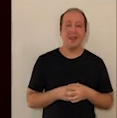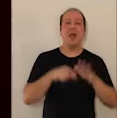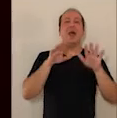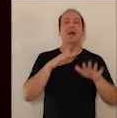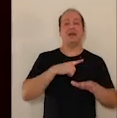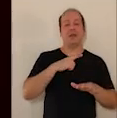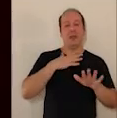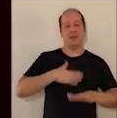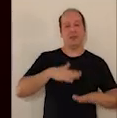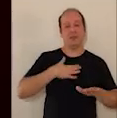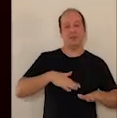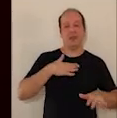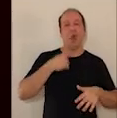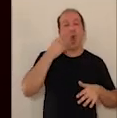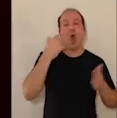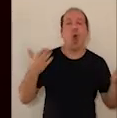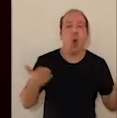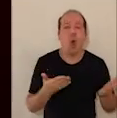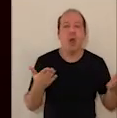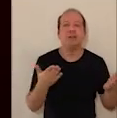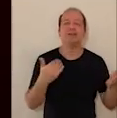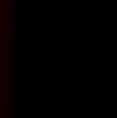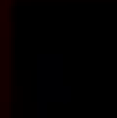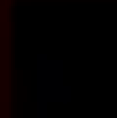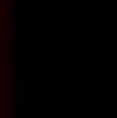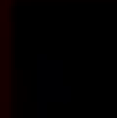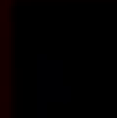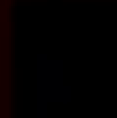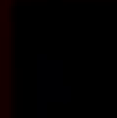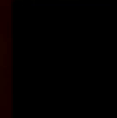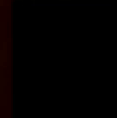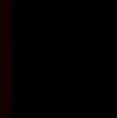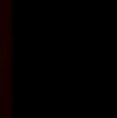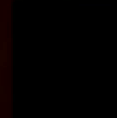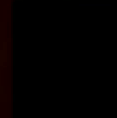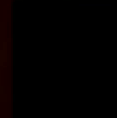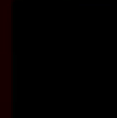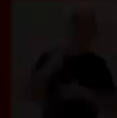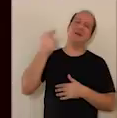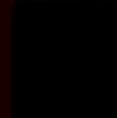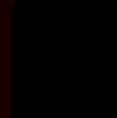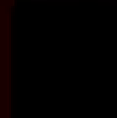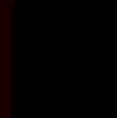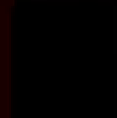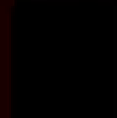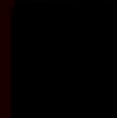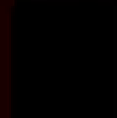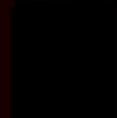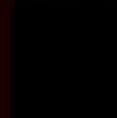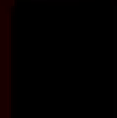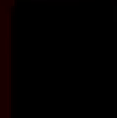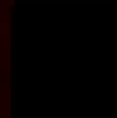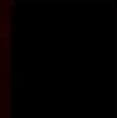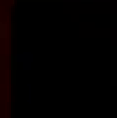Nunca você me curou, chegou a hora. Eu retribuir isso da melhor forma, da mais antiga, da mais natureza. Ai, meu Deus,